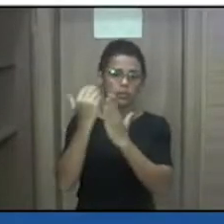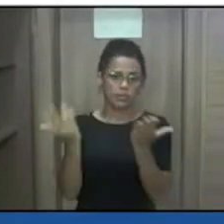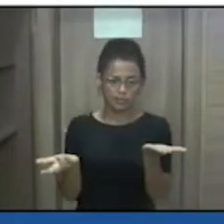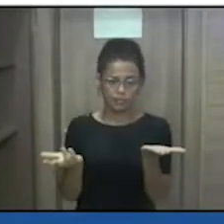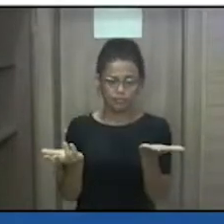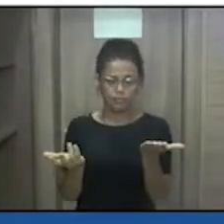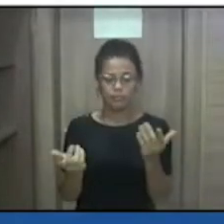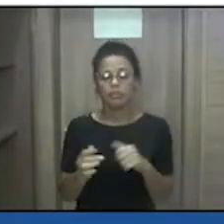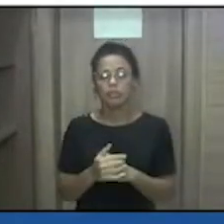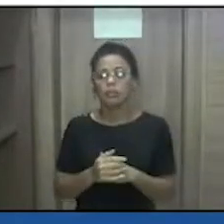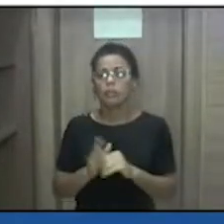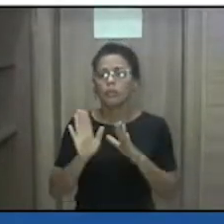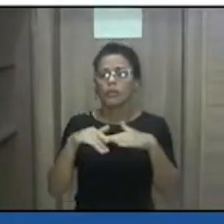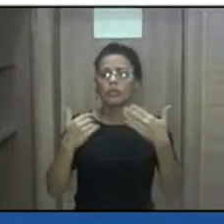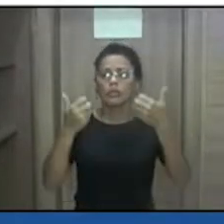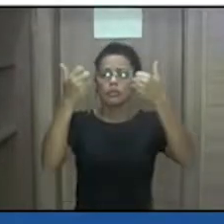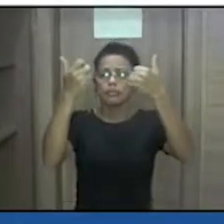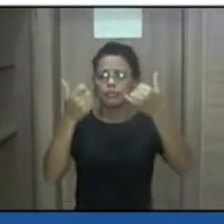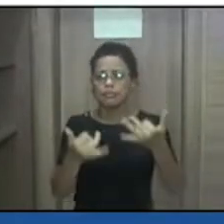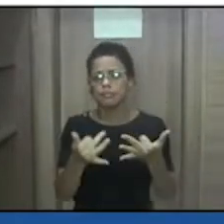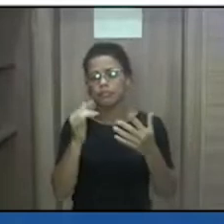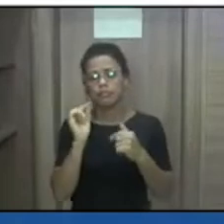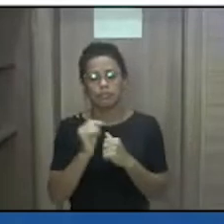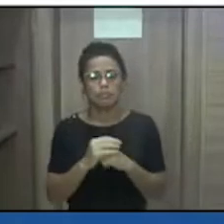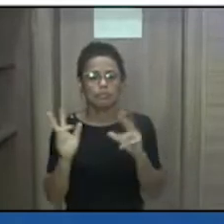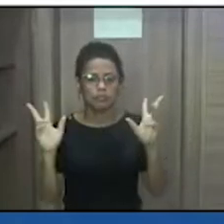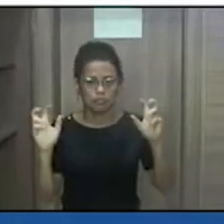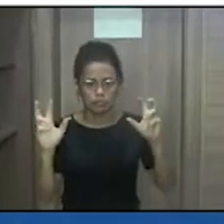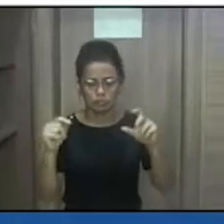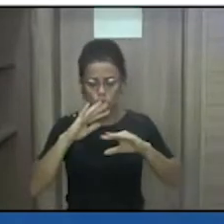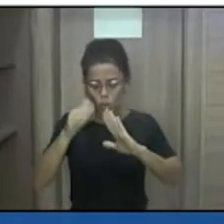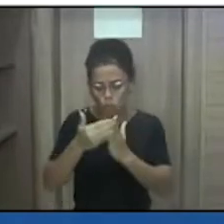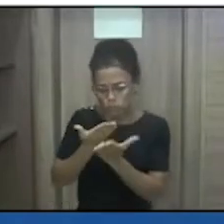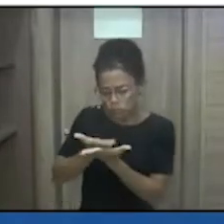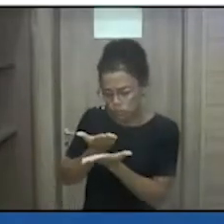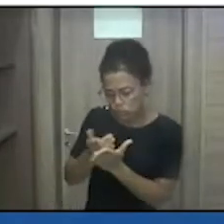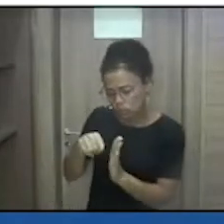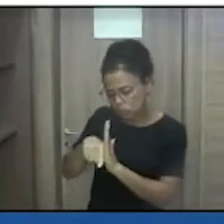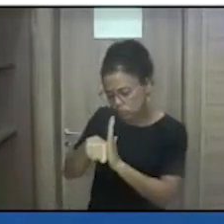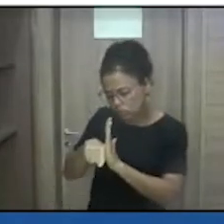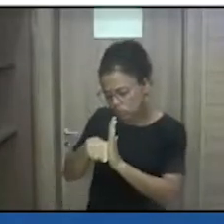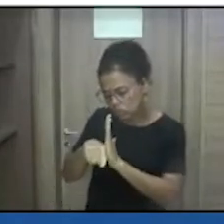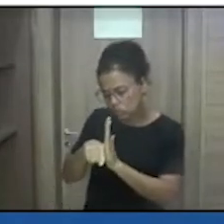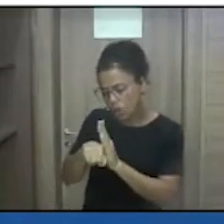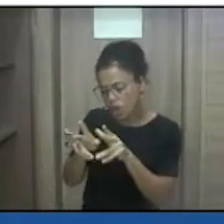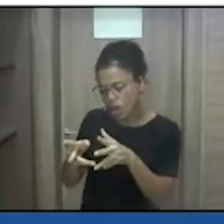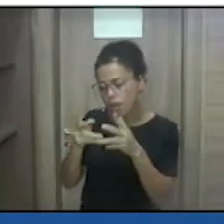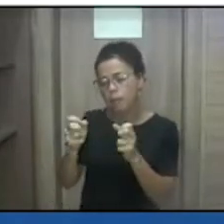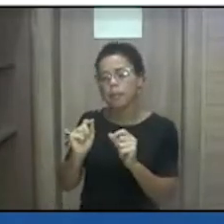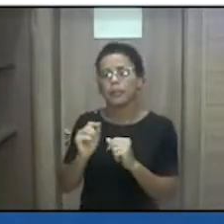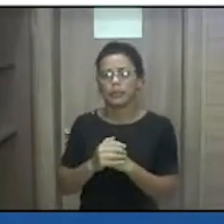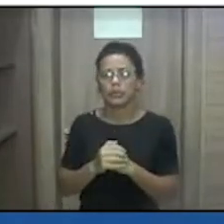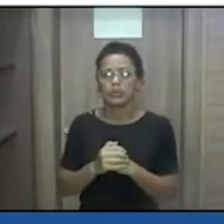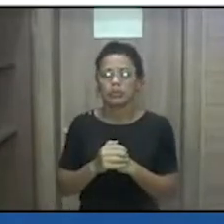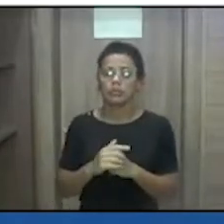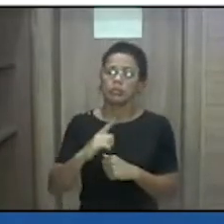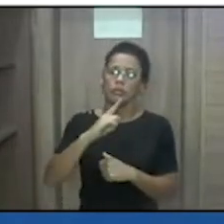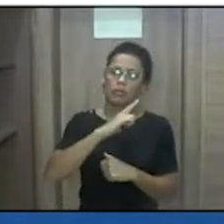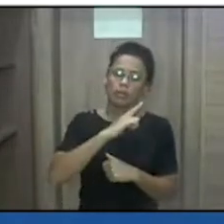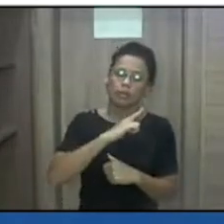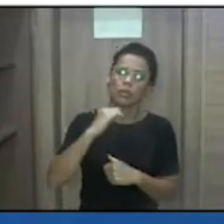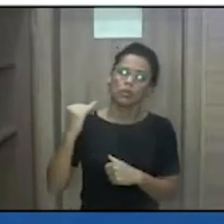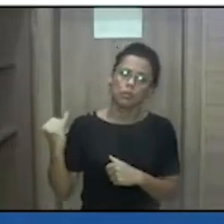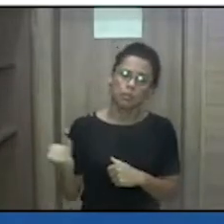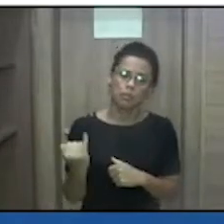em síntese, quando a gente compara esses 3 estudos, a gente observa que existe um bom,